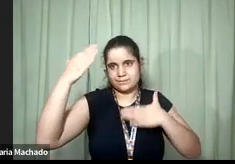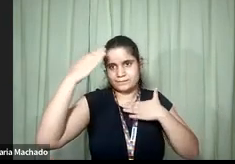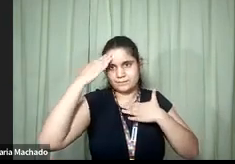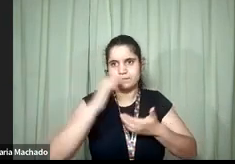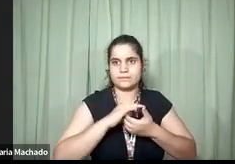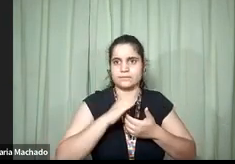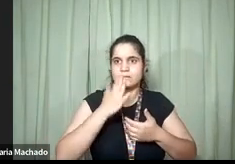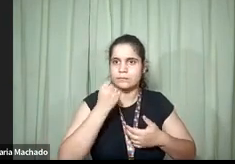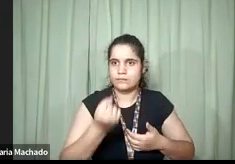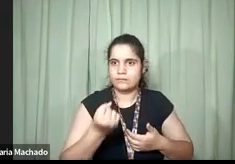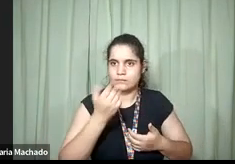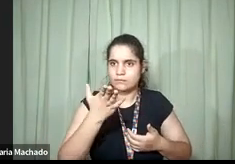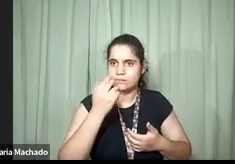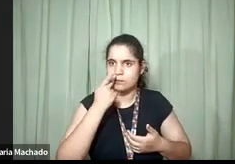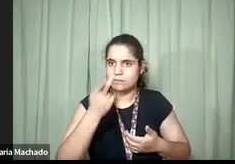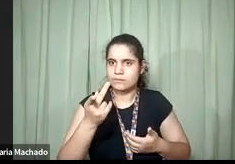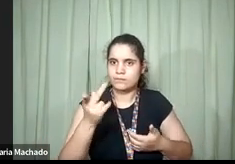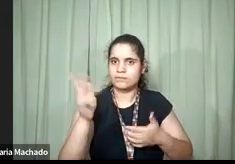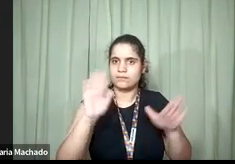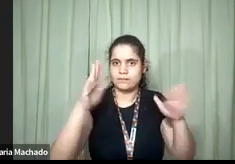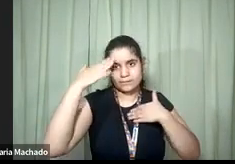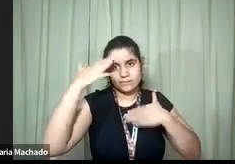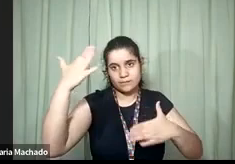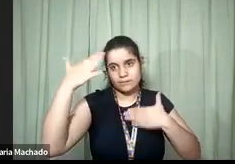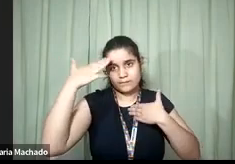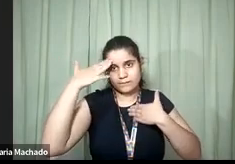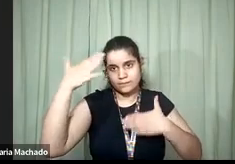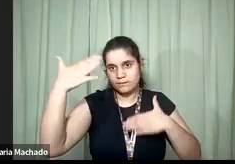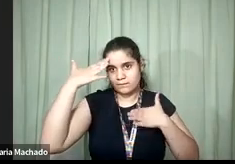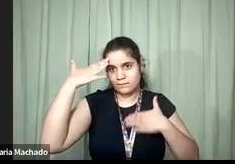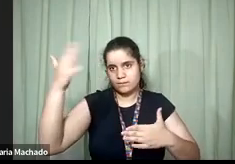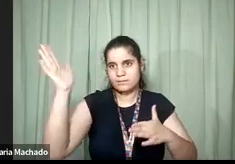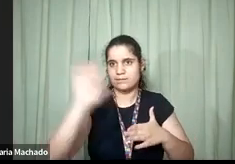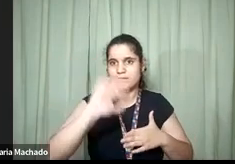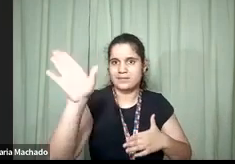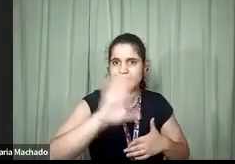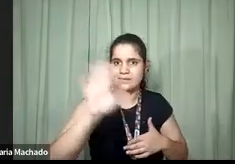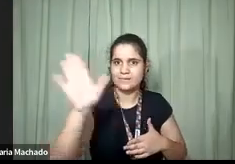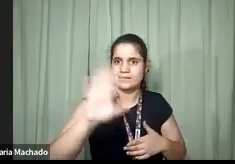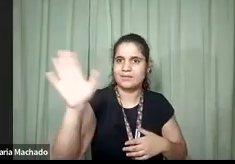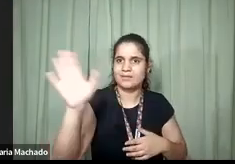falando. Tchau. até a próxima. Obrigada, obrigada. Tchau, tchau. Tchau, minha Tchau, gente. tchau. Obrigada.